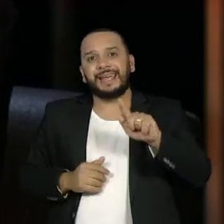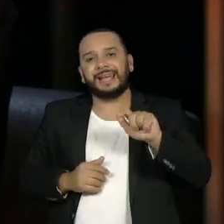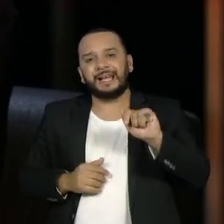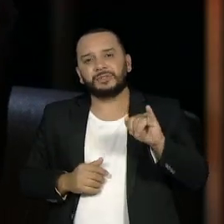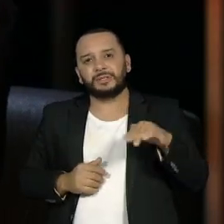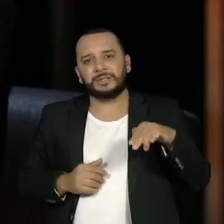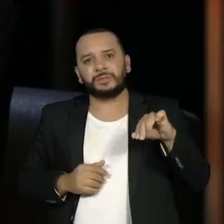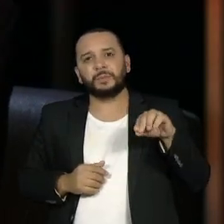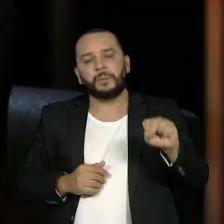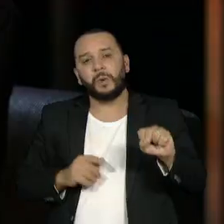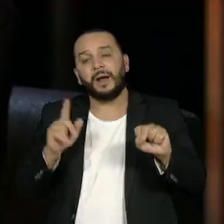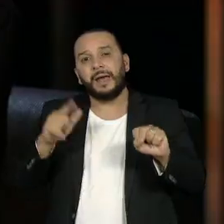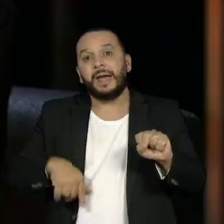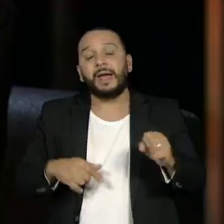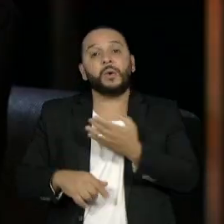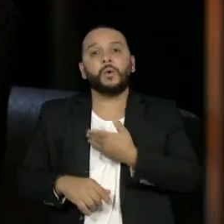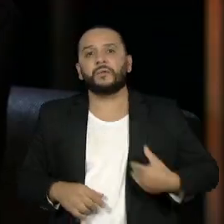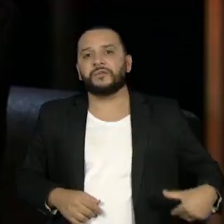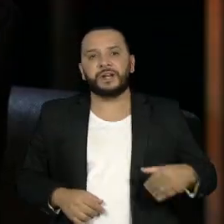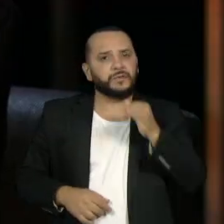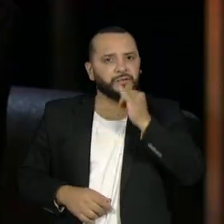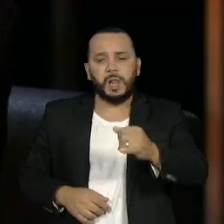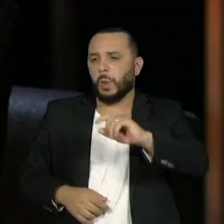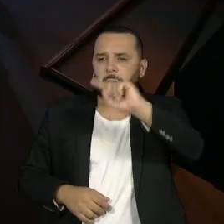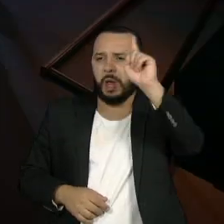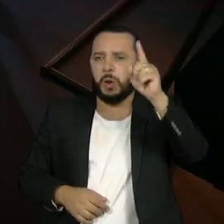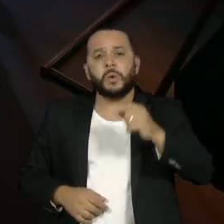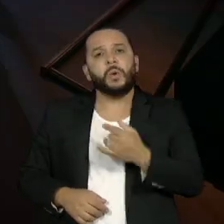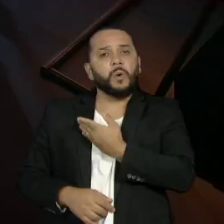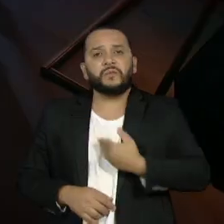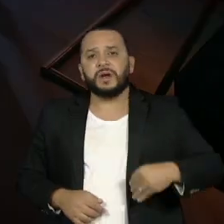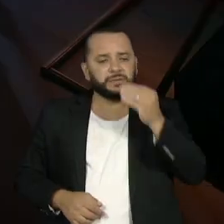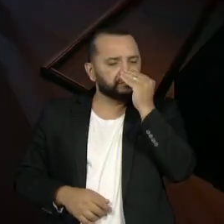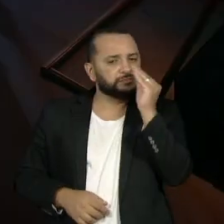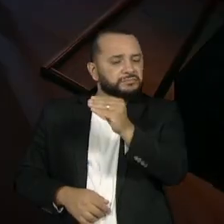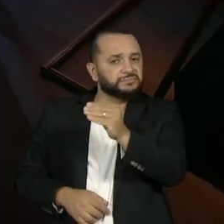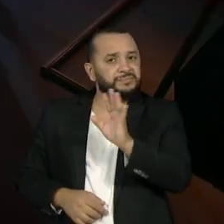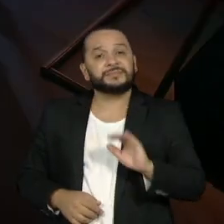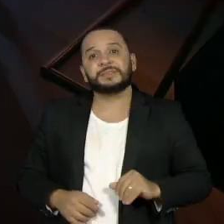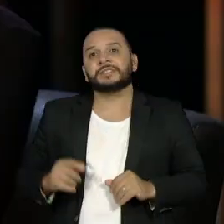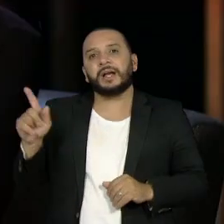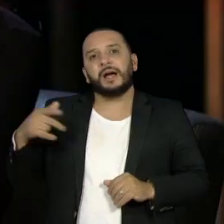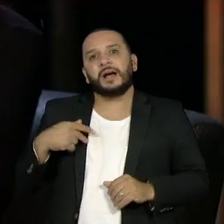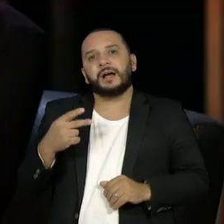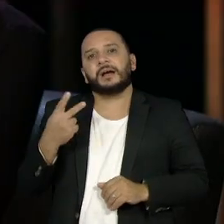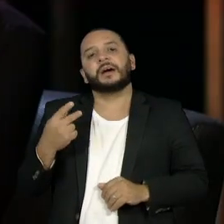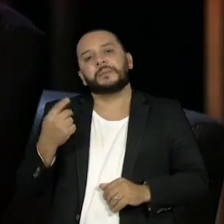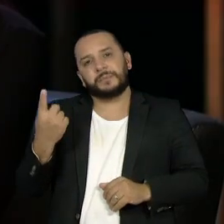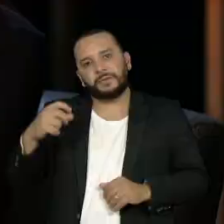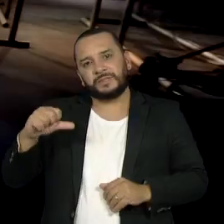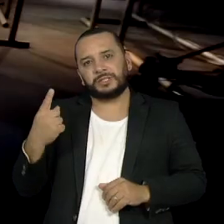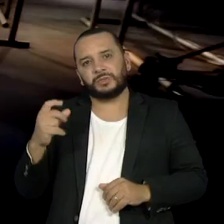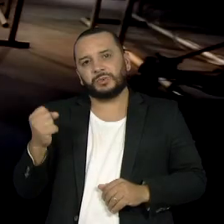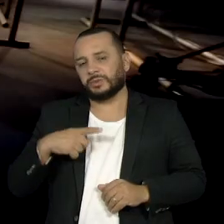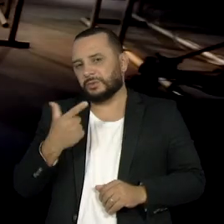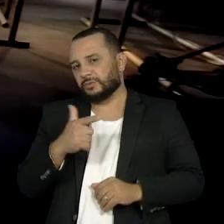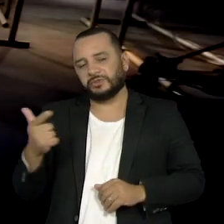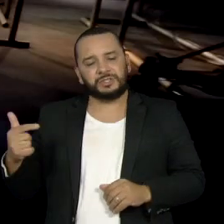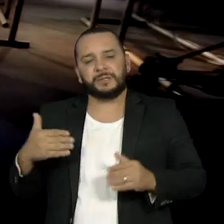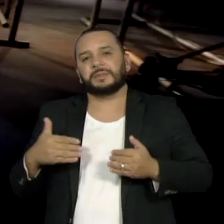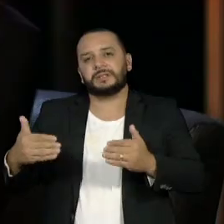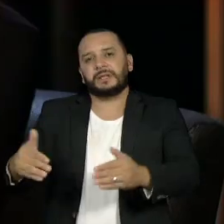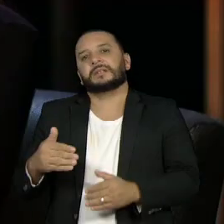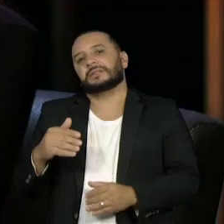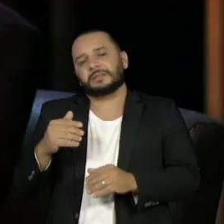política deliberada quando o estado resolve não olhar um 18 não havia Ministério da Saúde tem um pouco SUS e